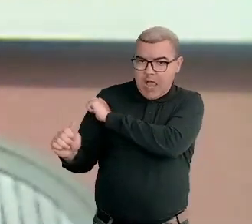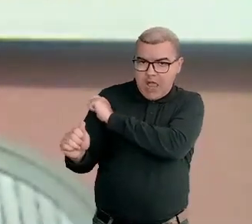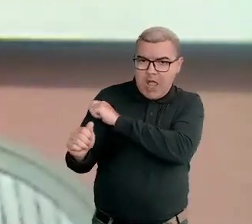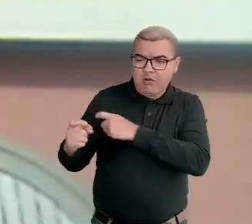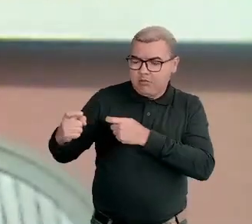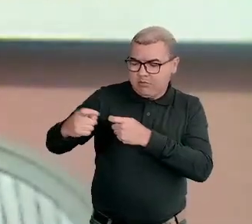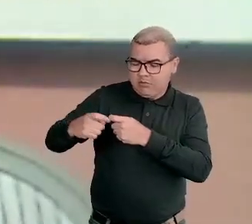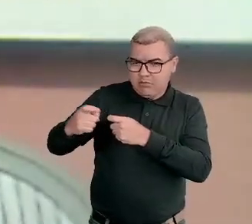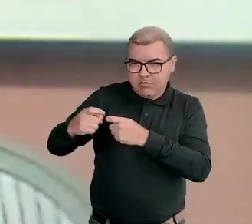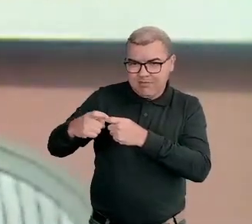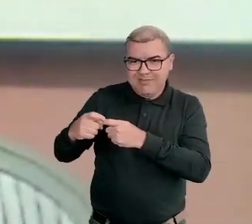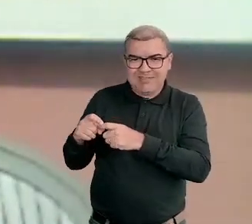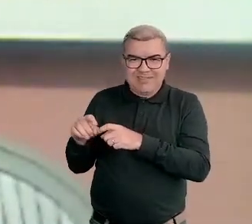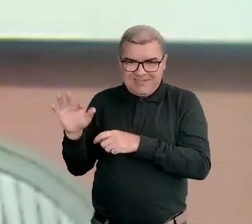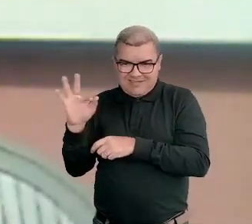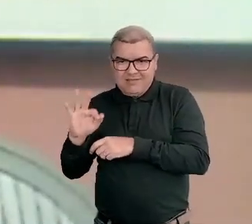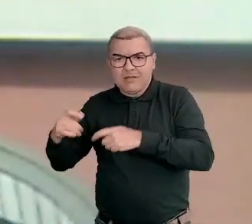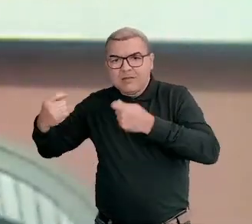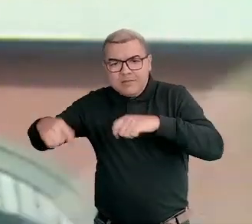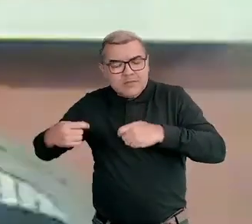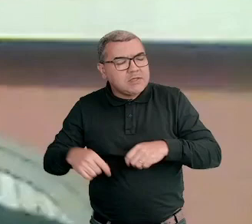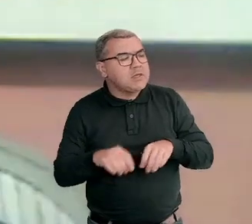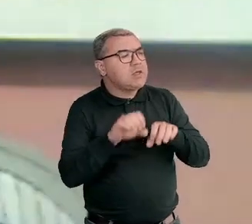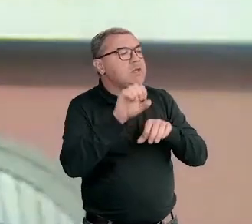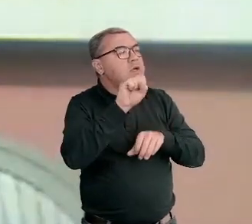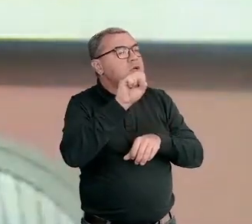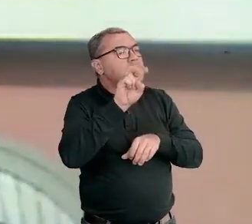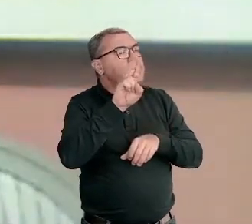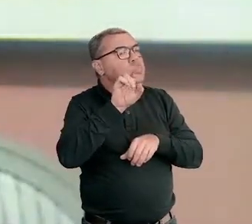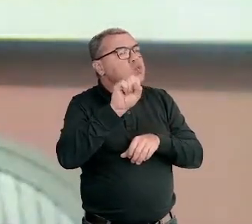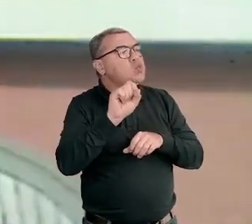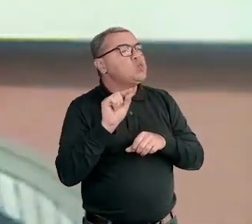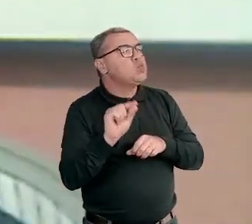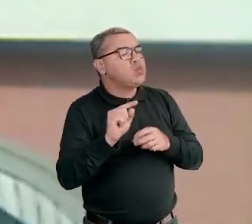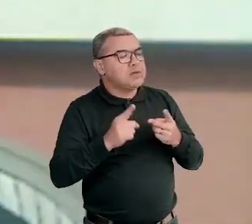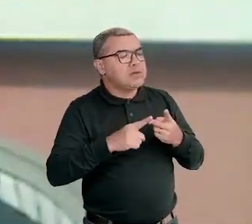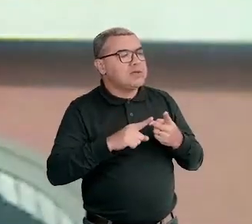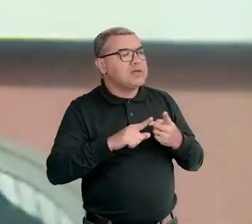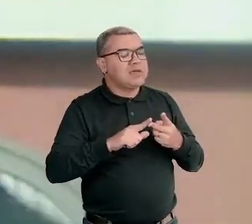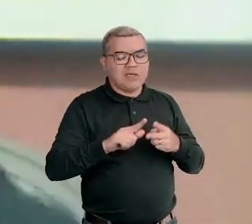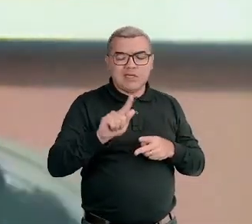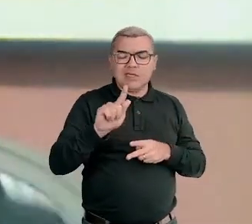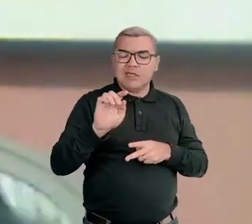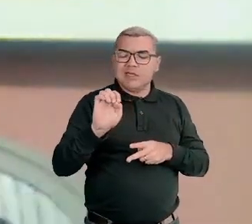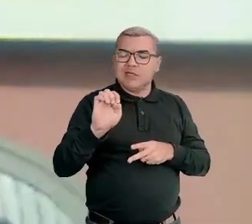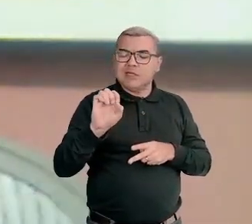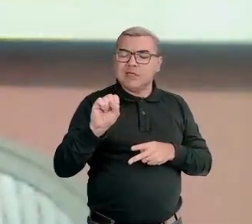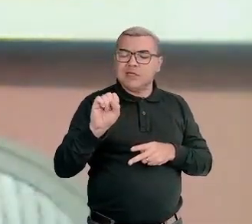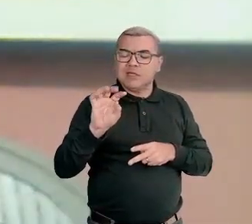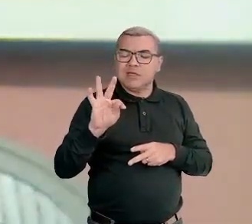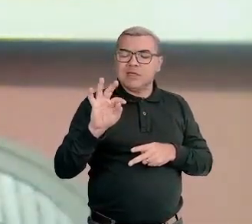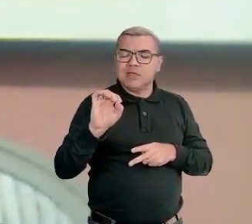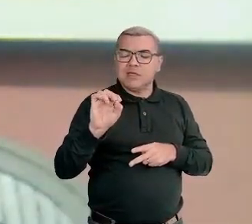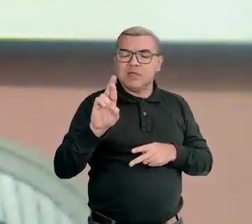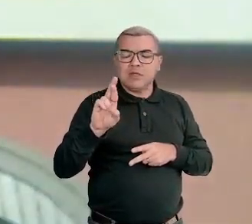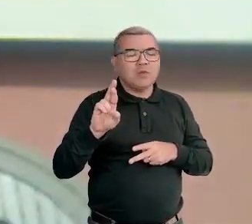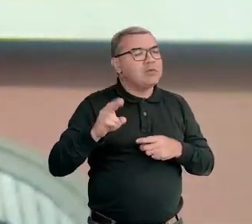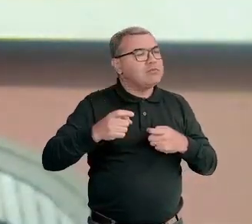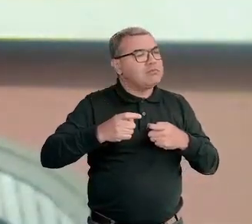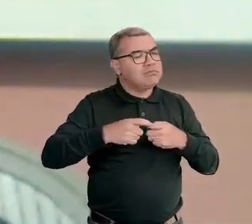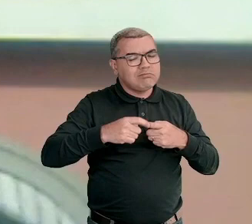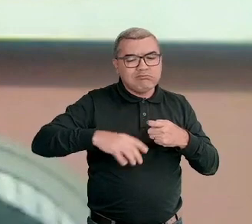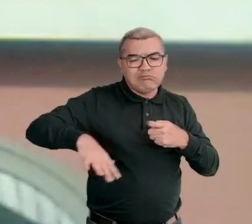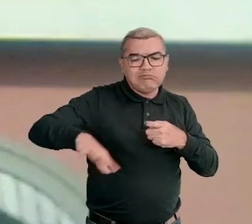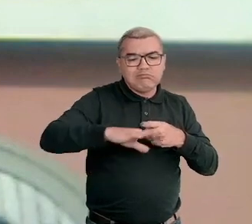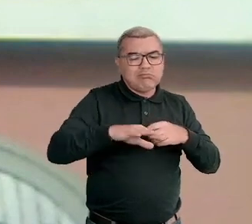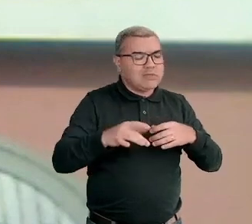SUS, o que é a formação de um gestor em saúde, né, até para que